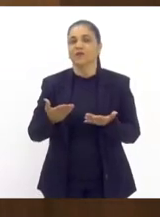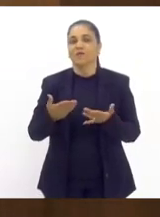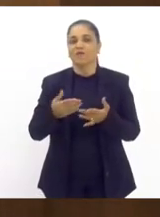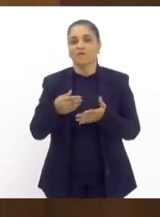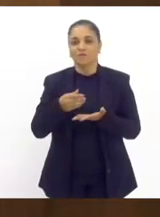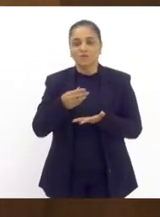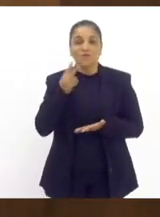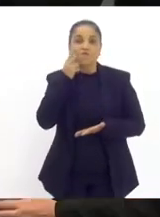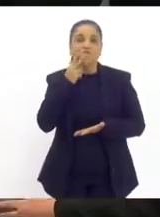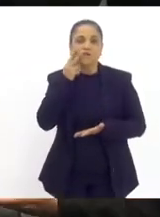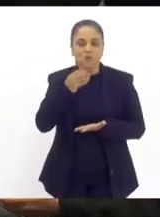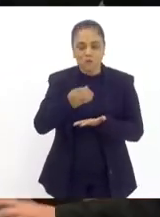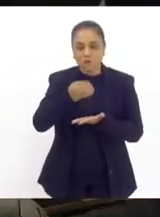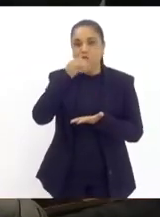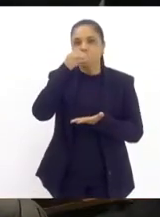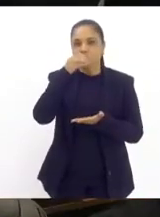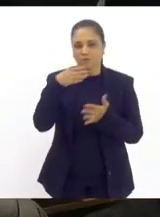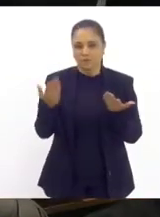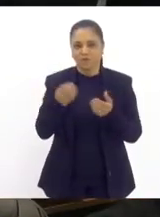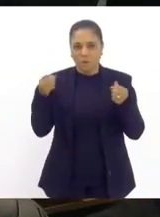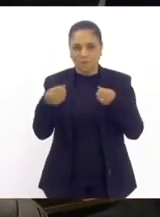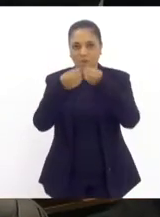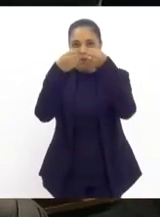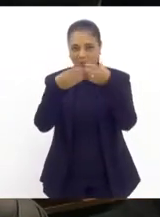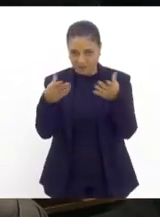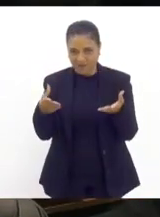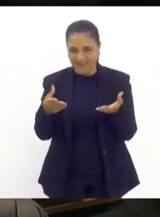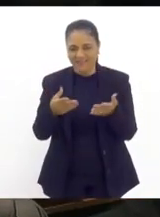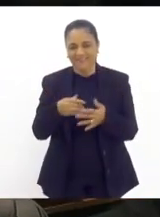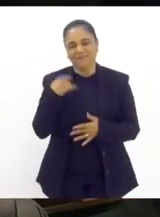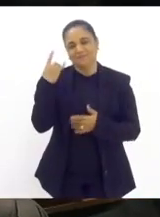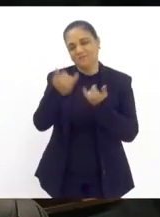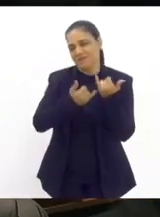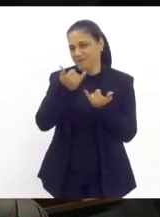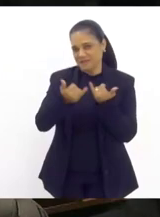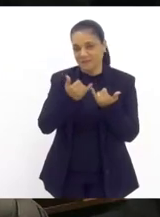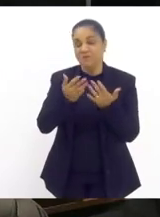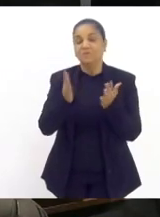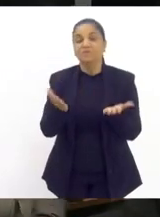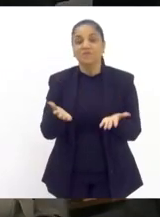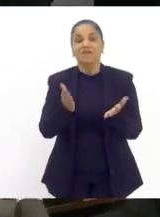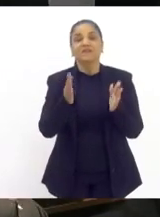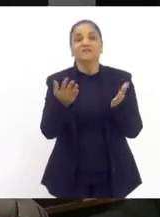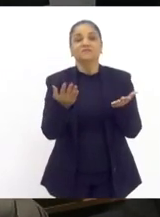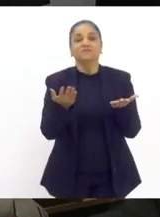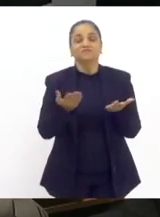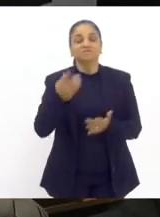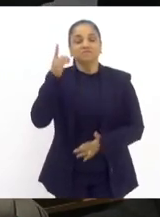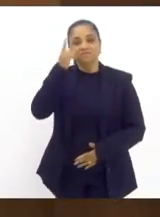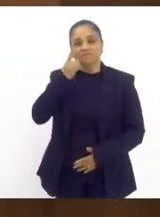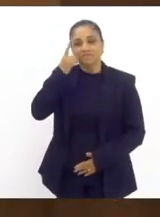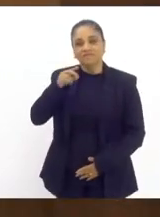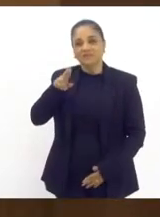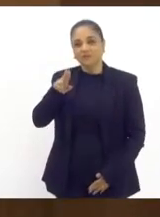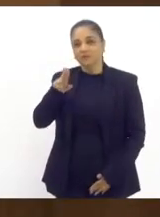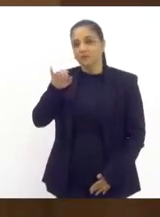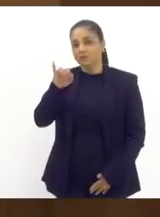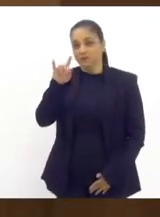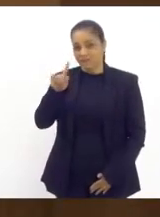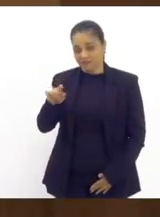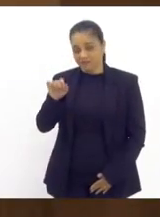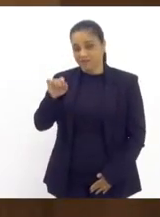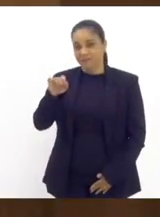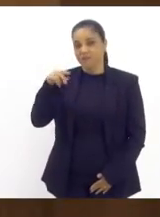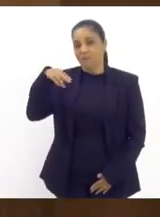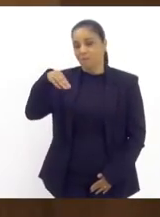todos os deputados o deputado o Deputado Luiz Martins franqueou o vinho hoje é por conta